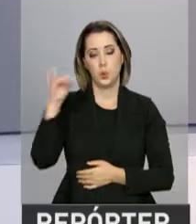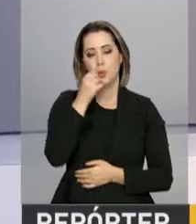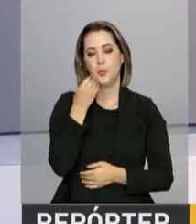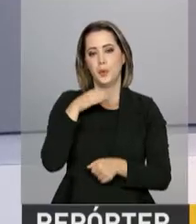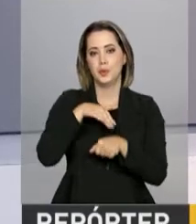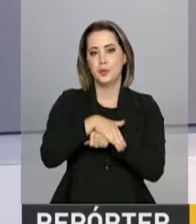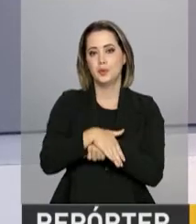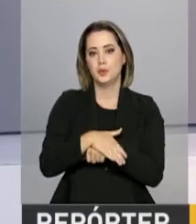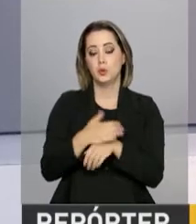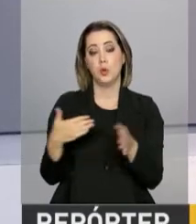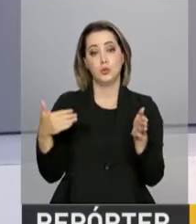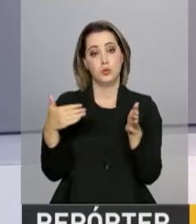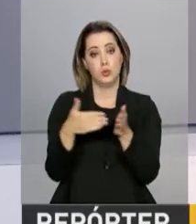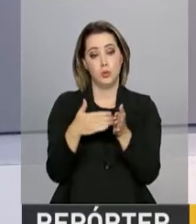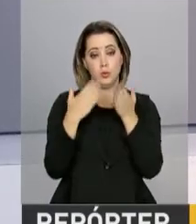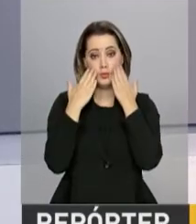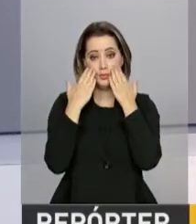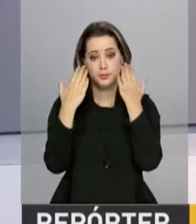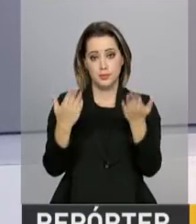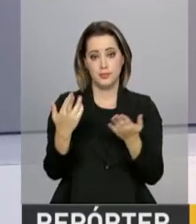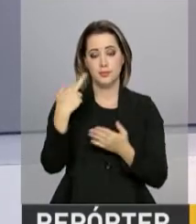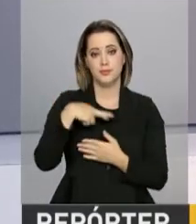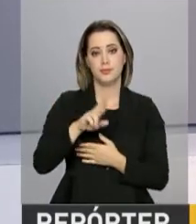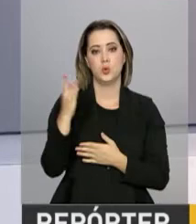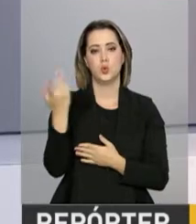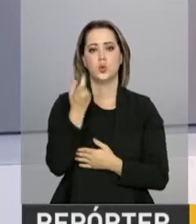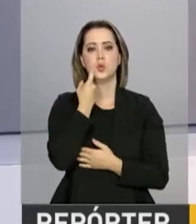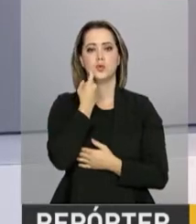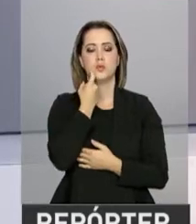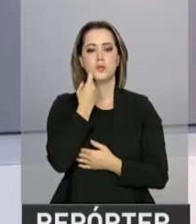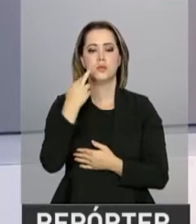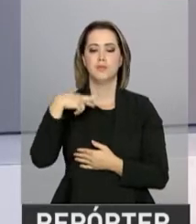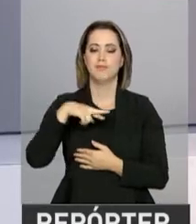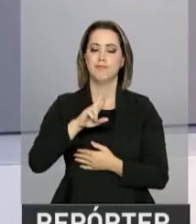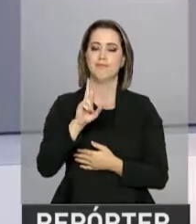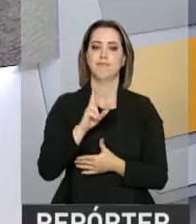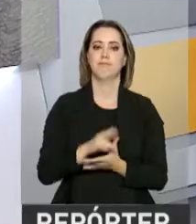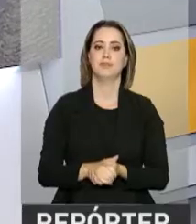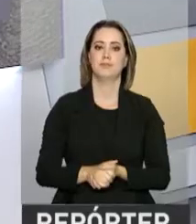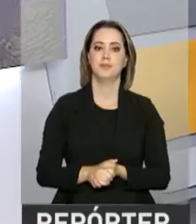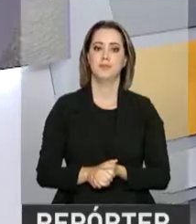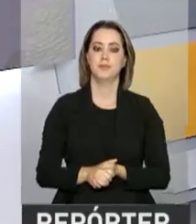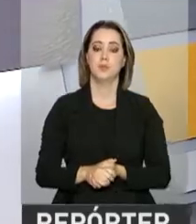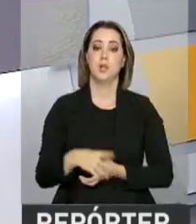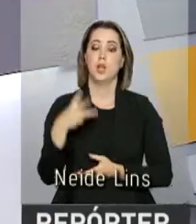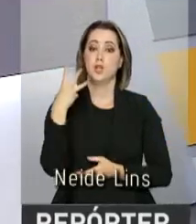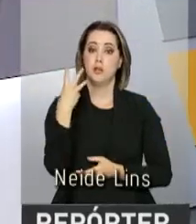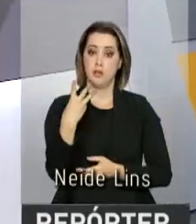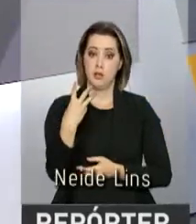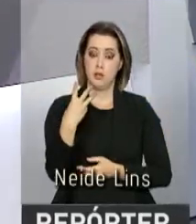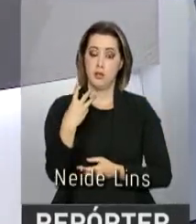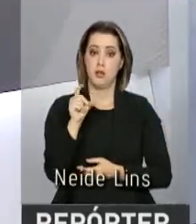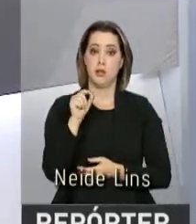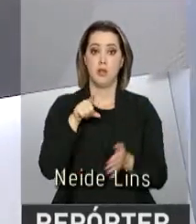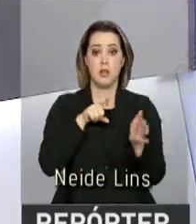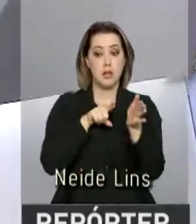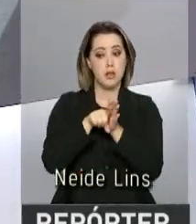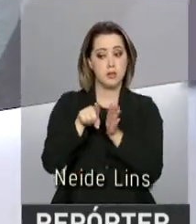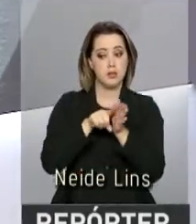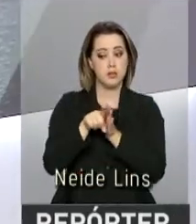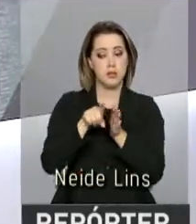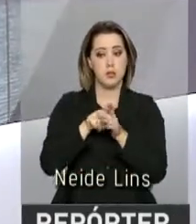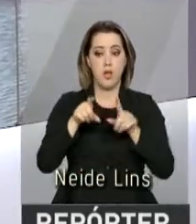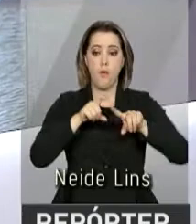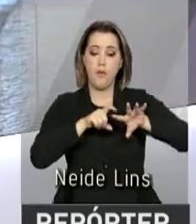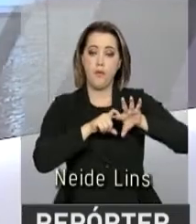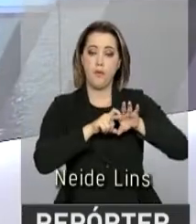Olá, boa noite. No ar, a última edição desta sexta-feira do Repórter NBR. Três dos 21 frigoríficos envolvidos